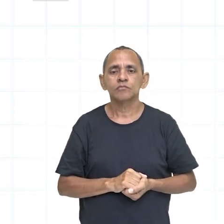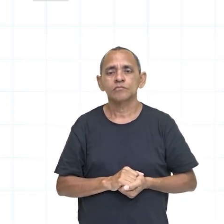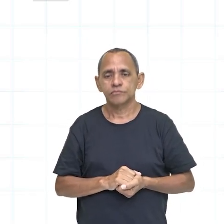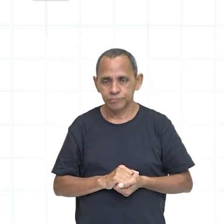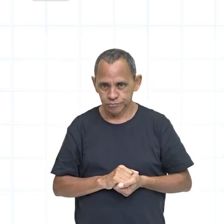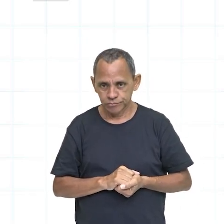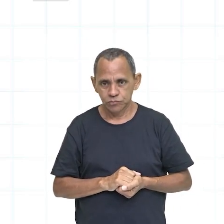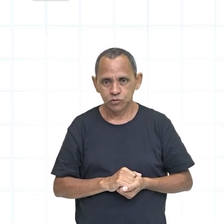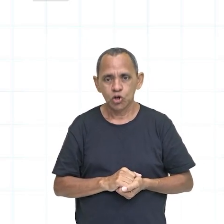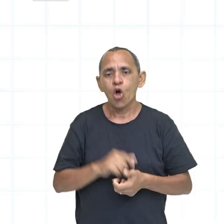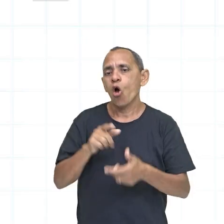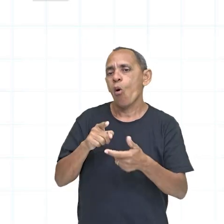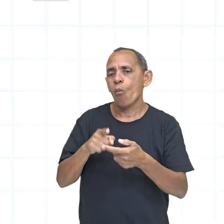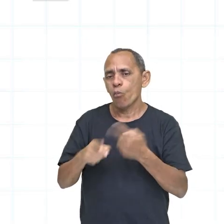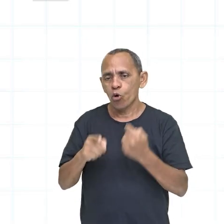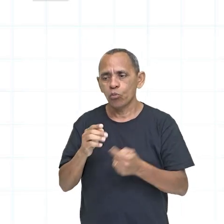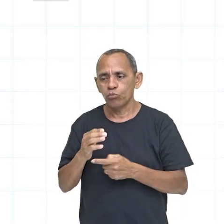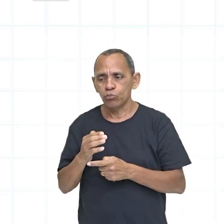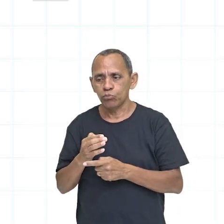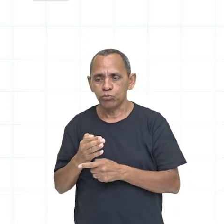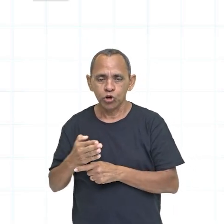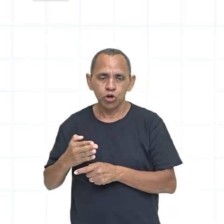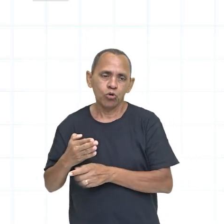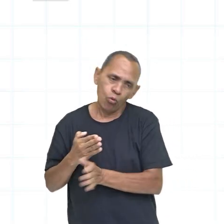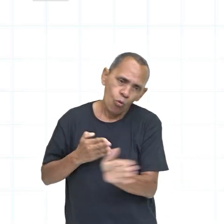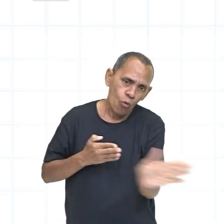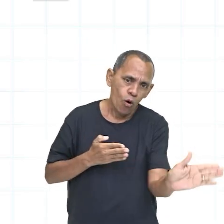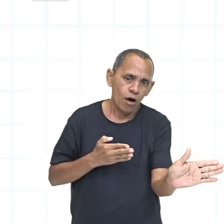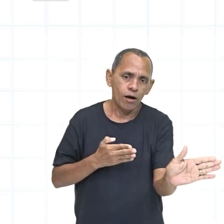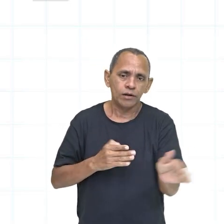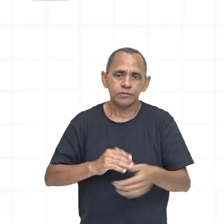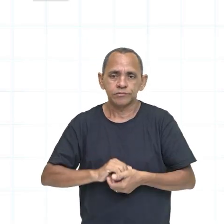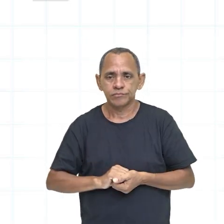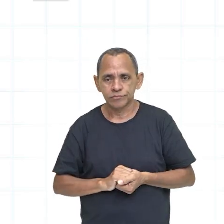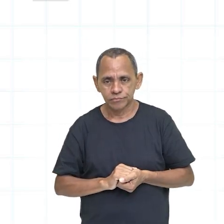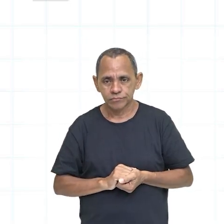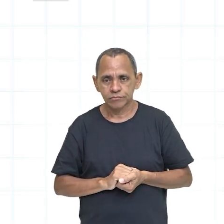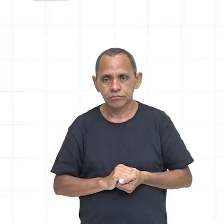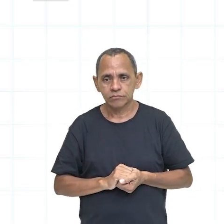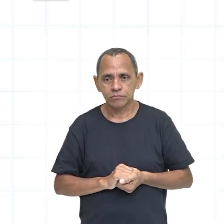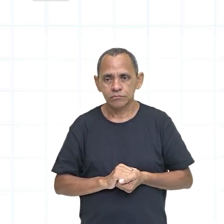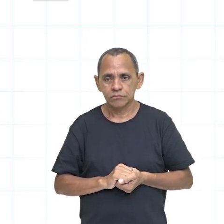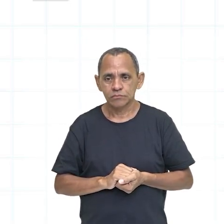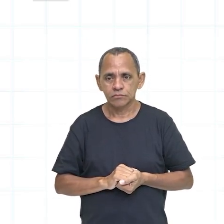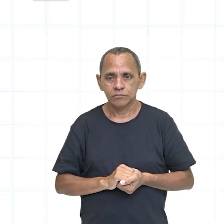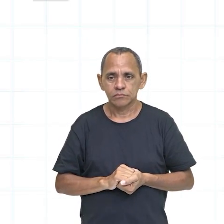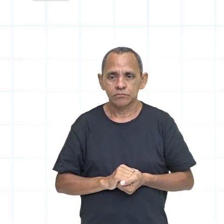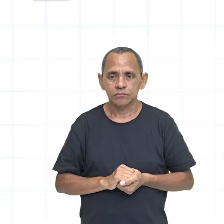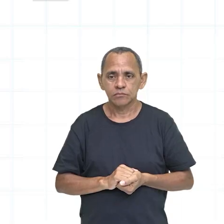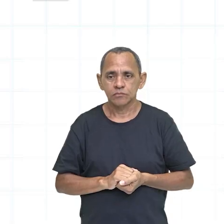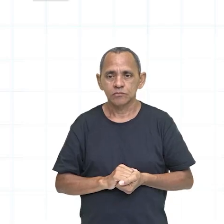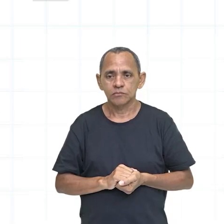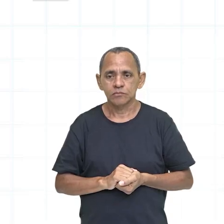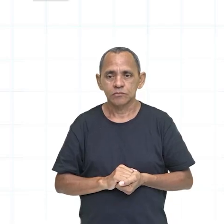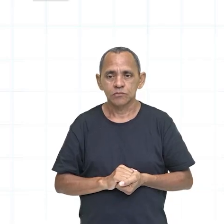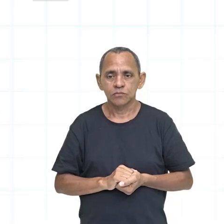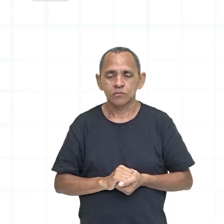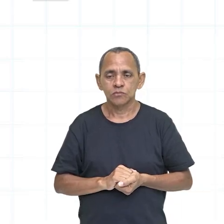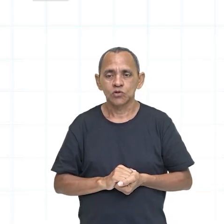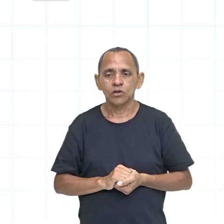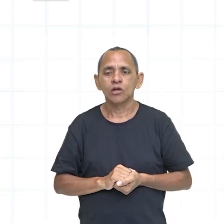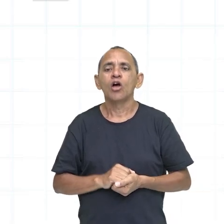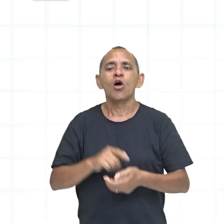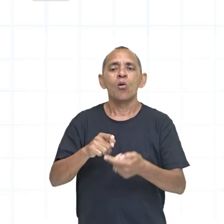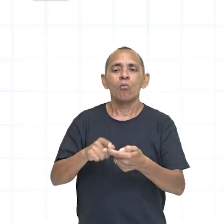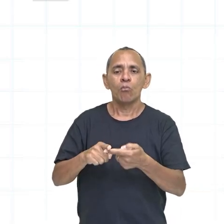permitido virar da esquerda. Daí na sequência, seguindo a mesma lógica, no right turn, não é